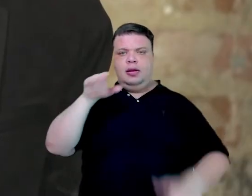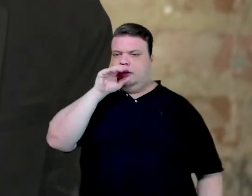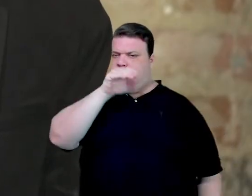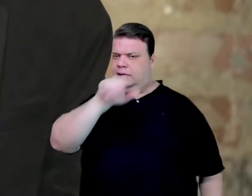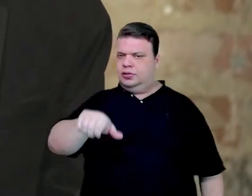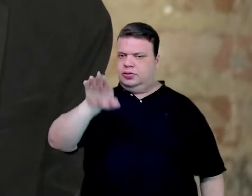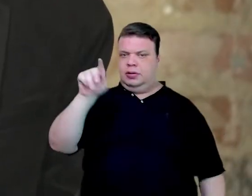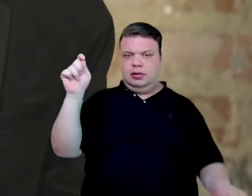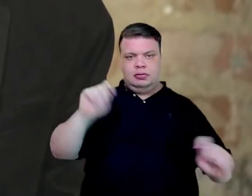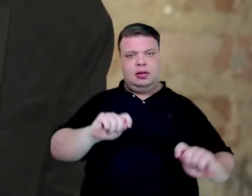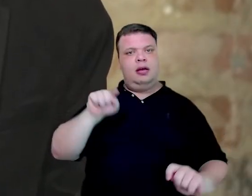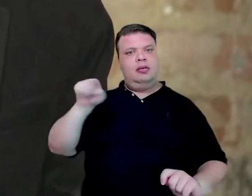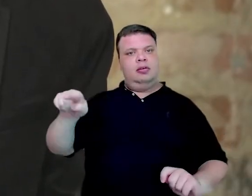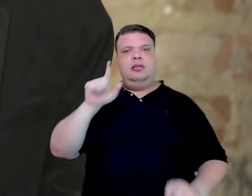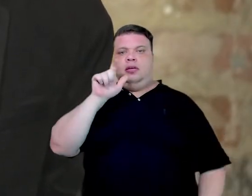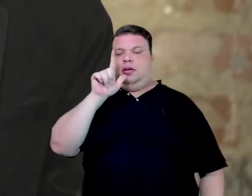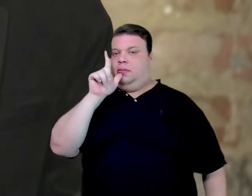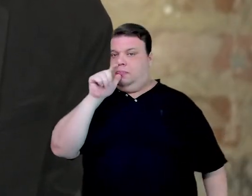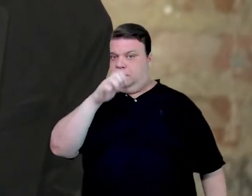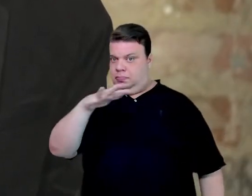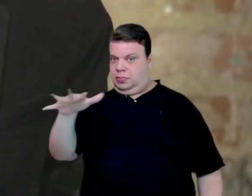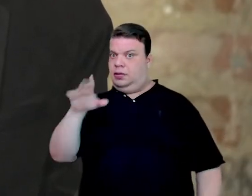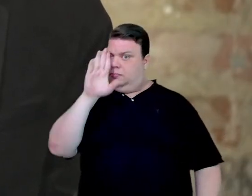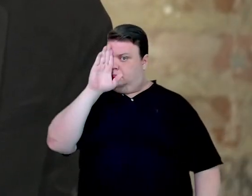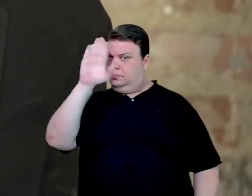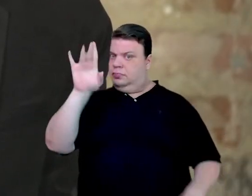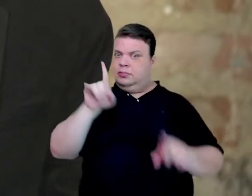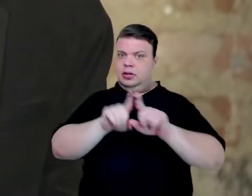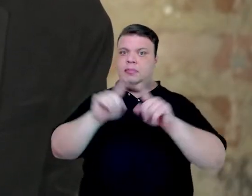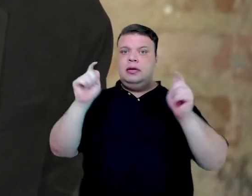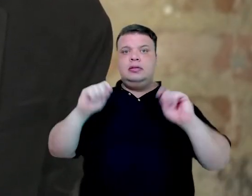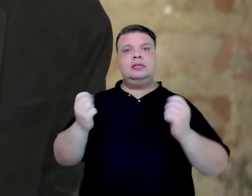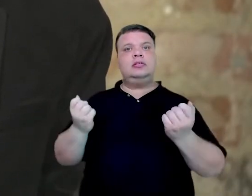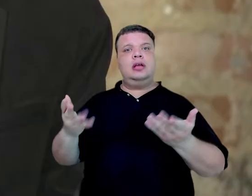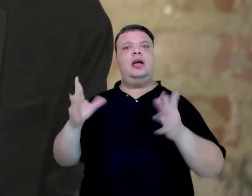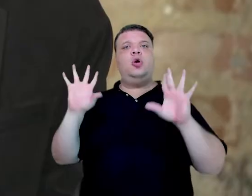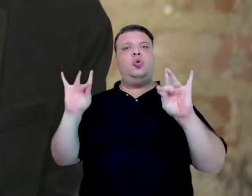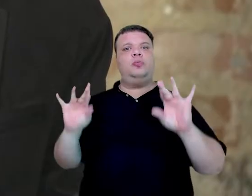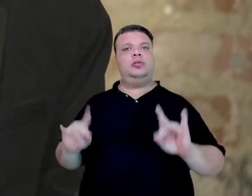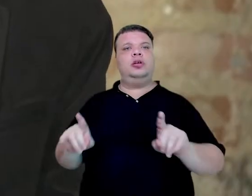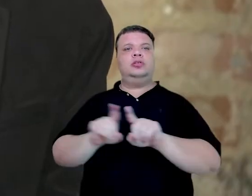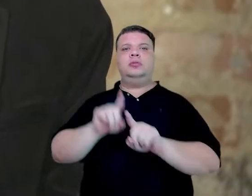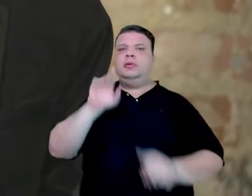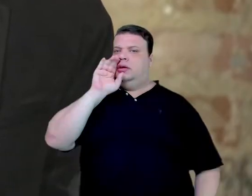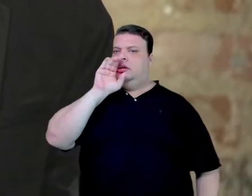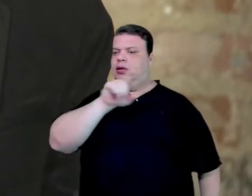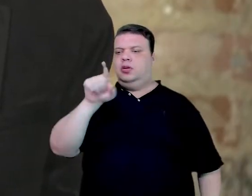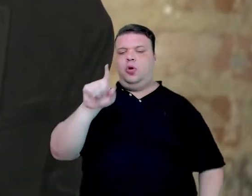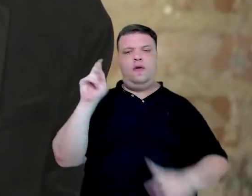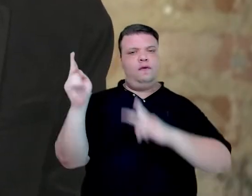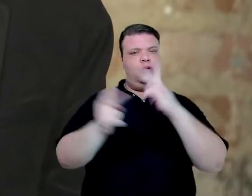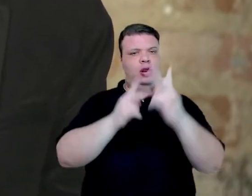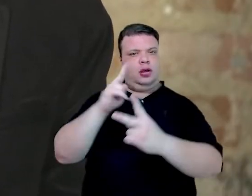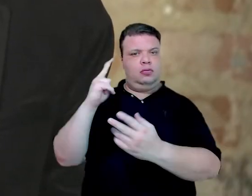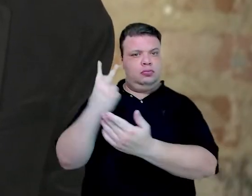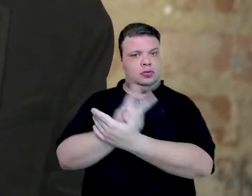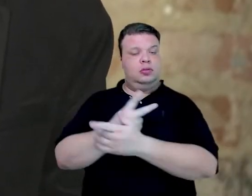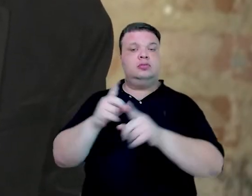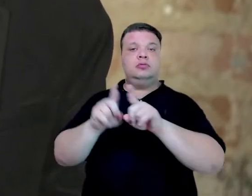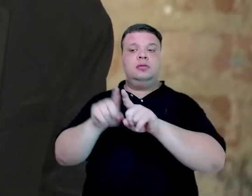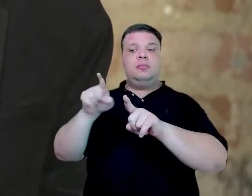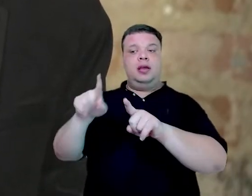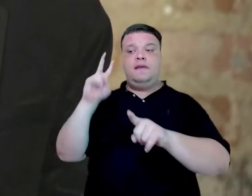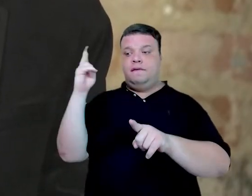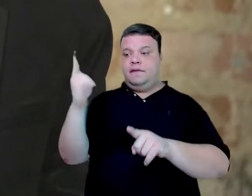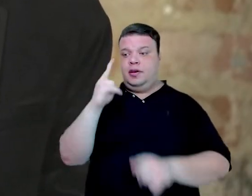se desenvolve exclusivamente sobre o oceano, em regiões de elevada temperatura da superfície do mar. Consequentemente, é o